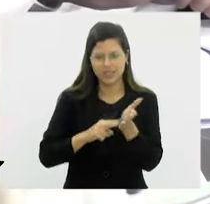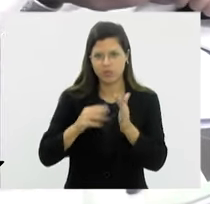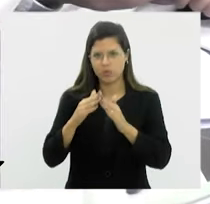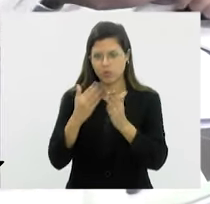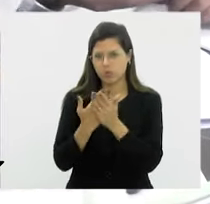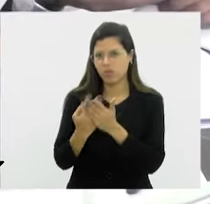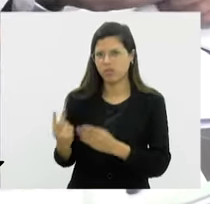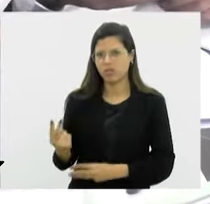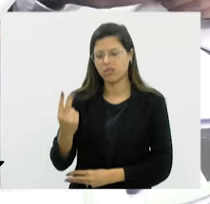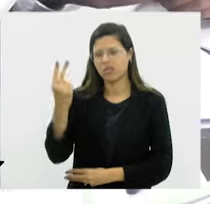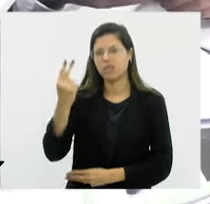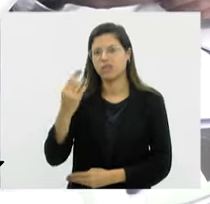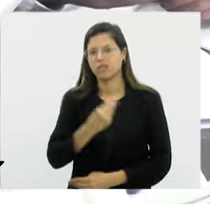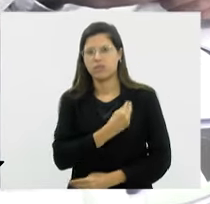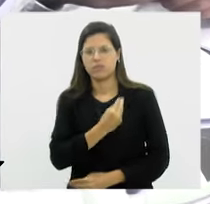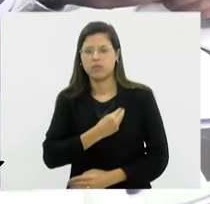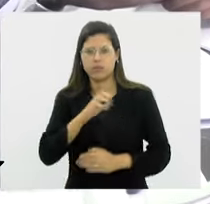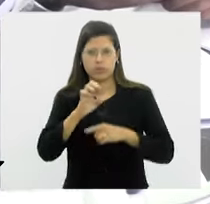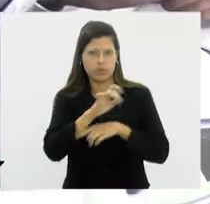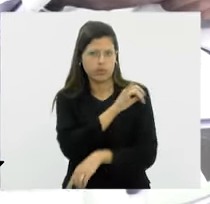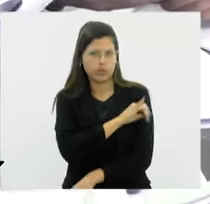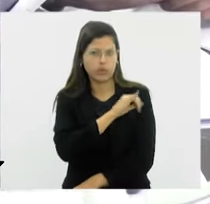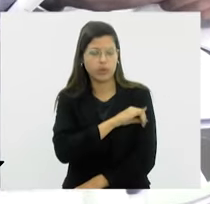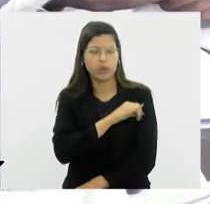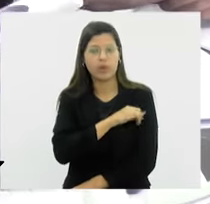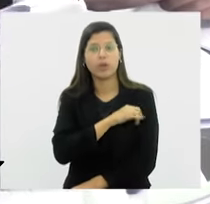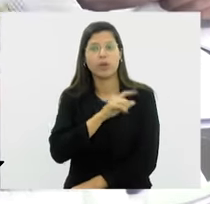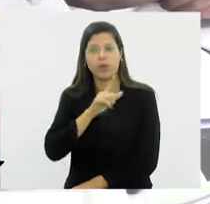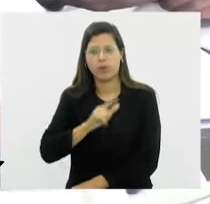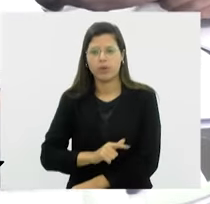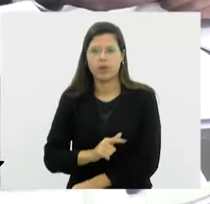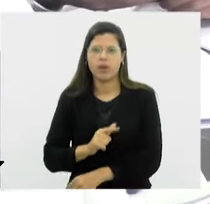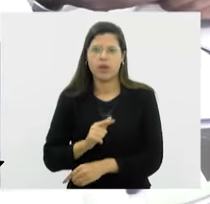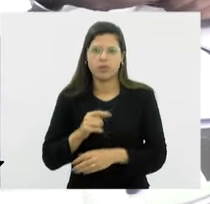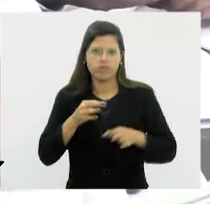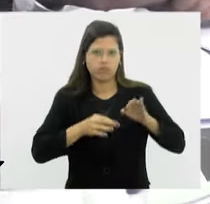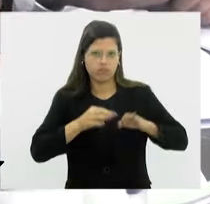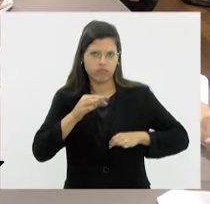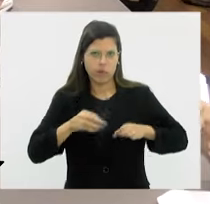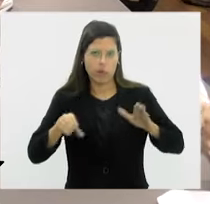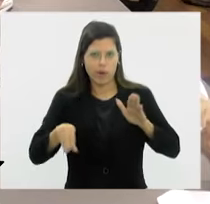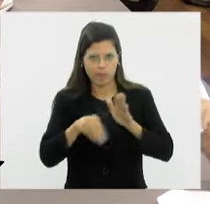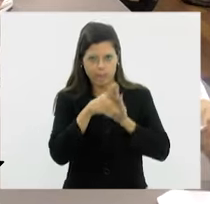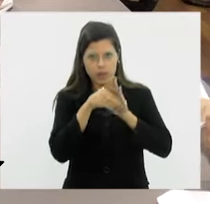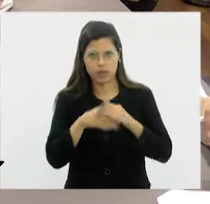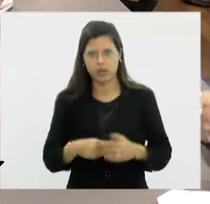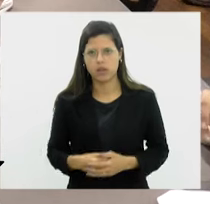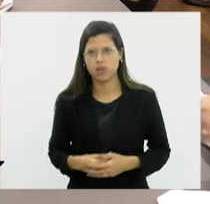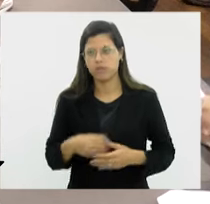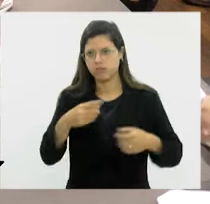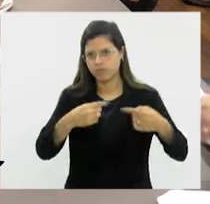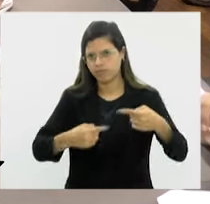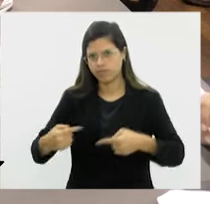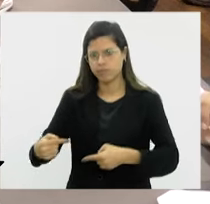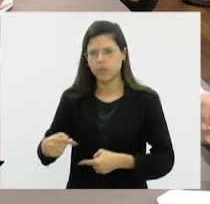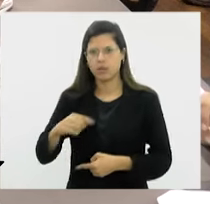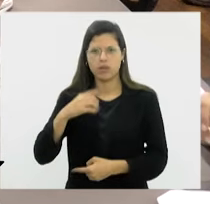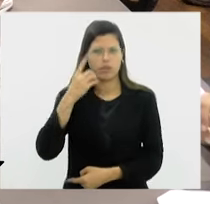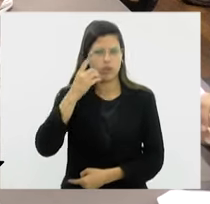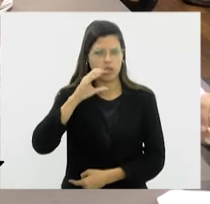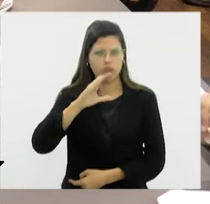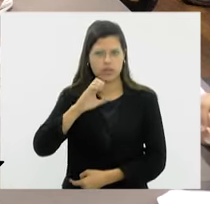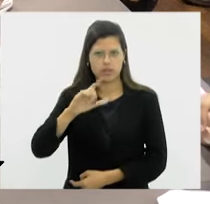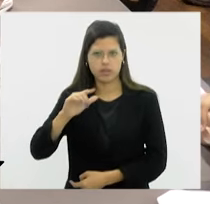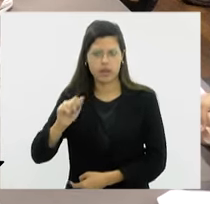âmbito do Estado do Rio de Janeiro, parecer é pela juridicidade com emendas. Em discussão. Para discutir, deputada Célia Jordão. É,